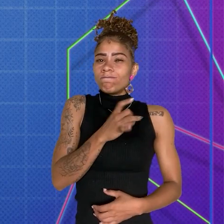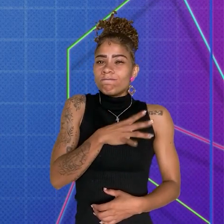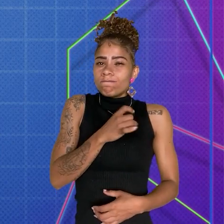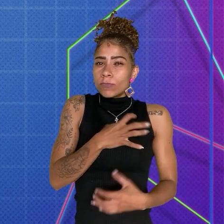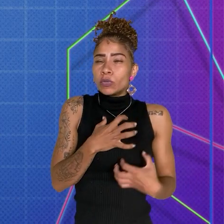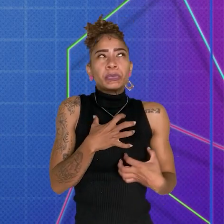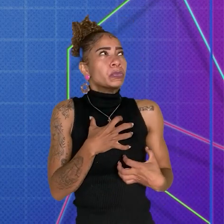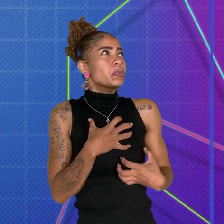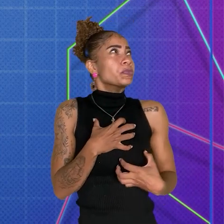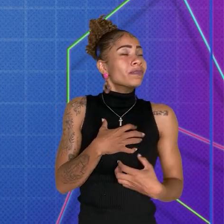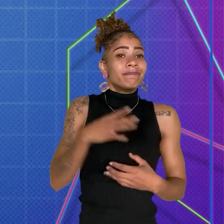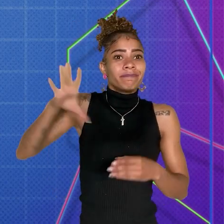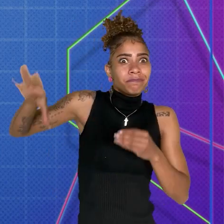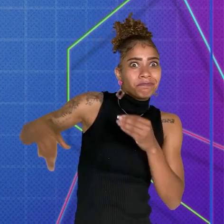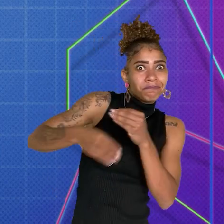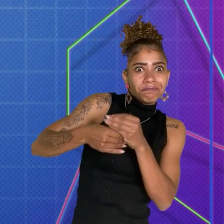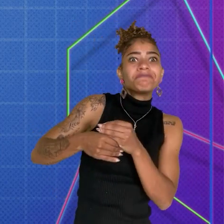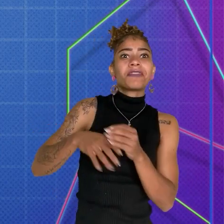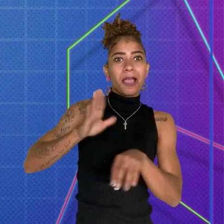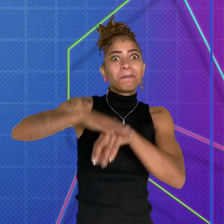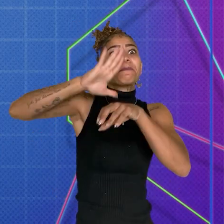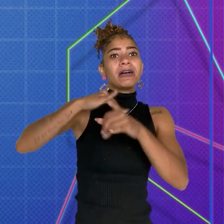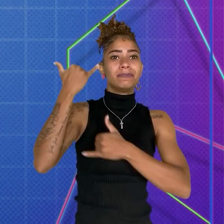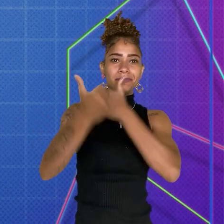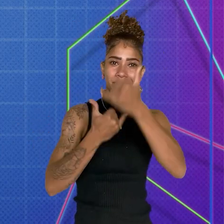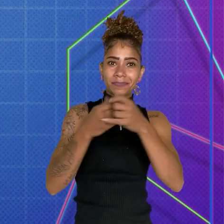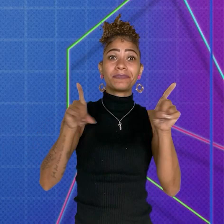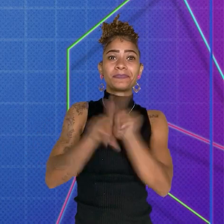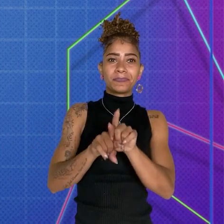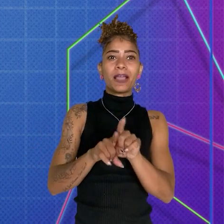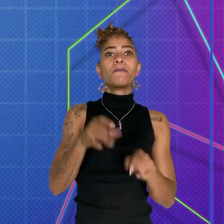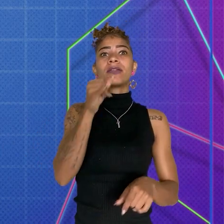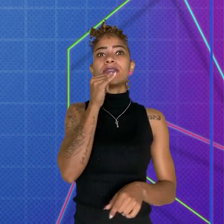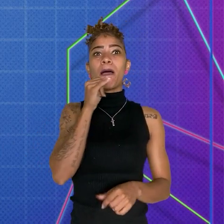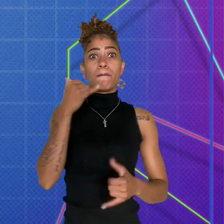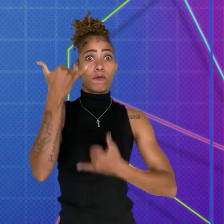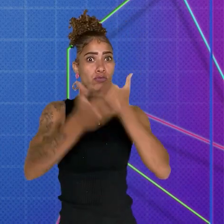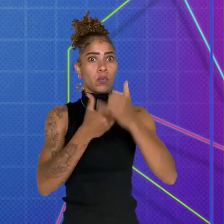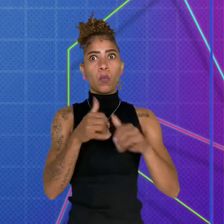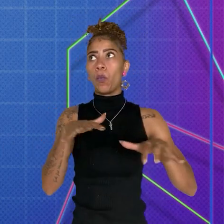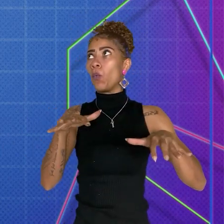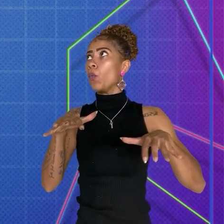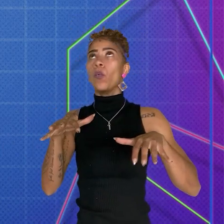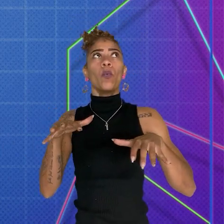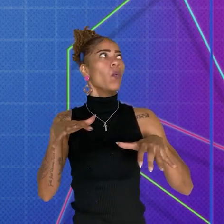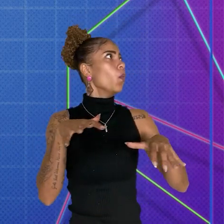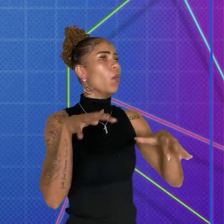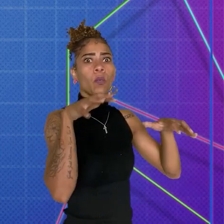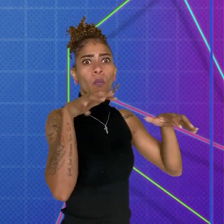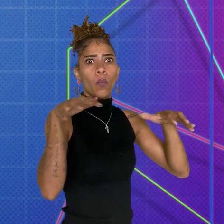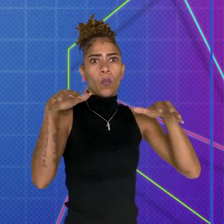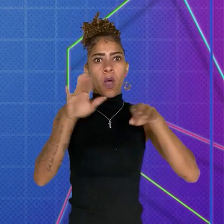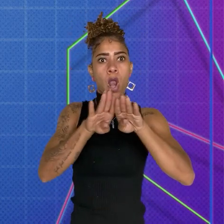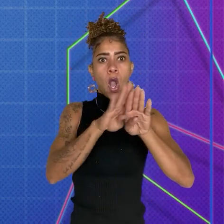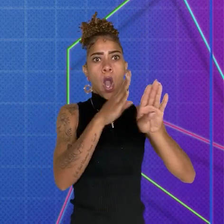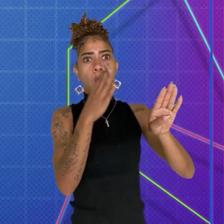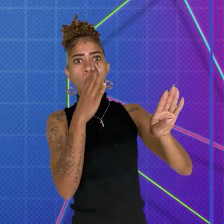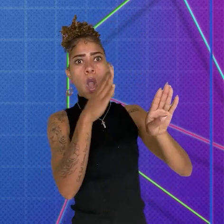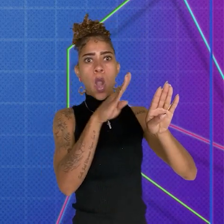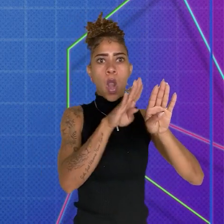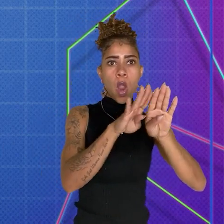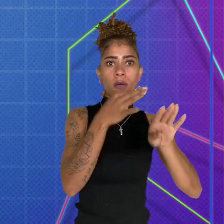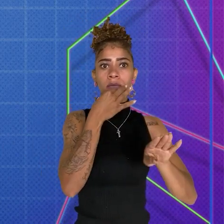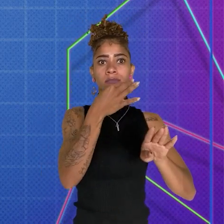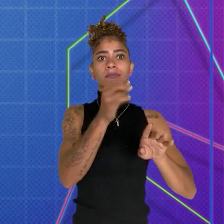tensão e suspense, adicionando um elemento extra ao jogo. Em jogos de terror, por exemplo, os sons dos monstros ou das portas